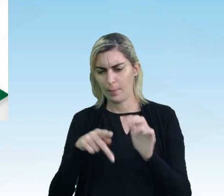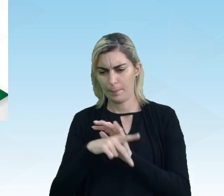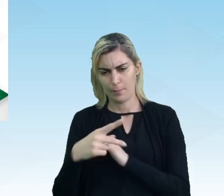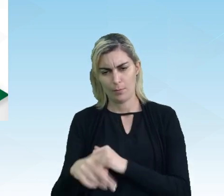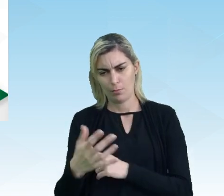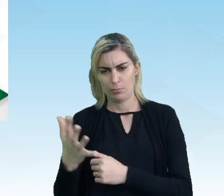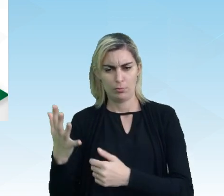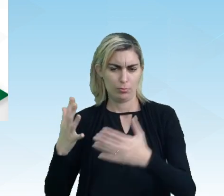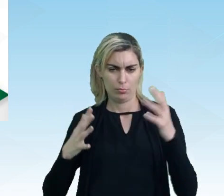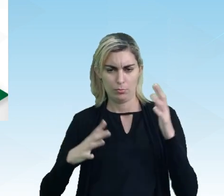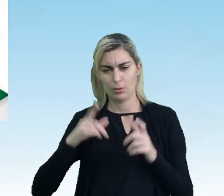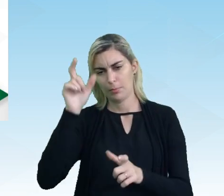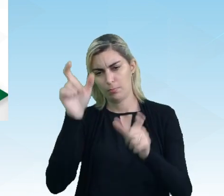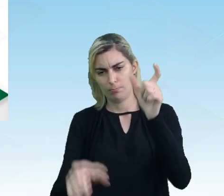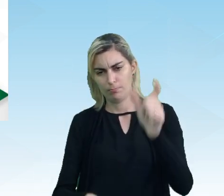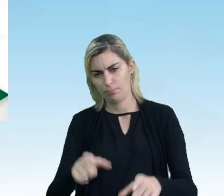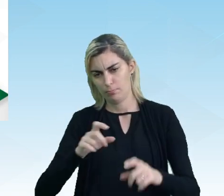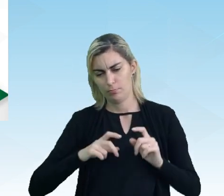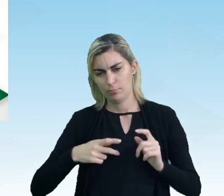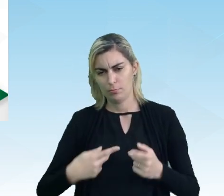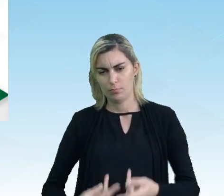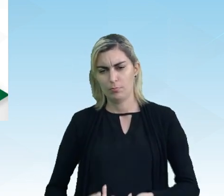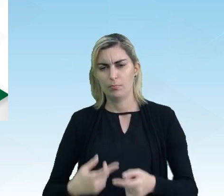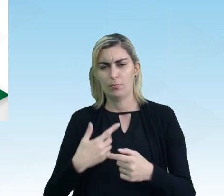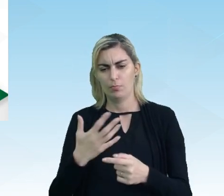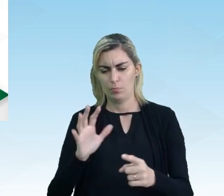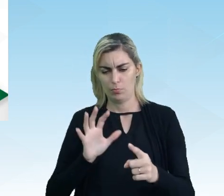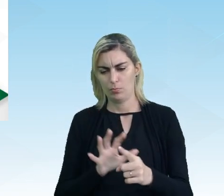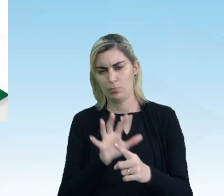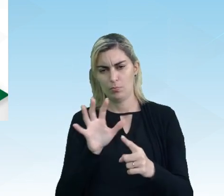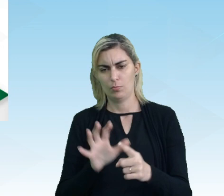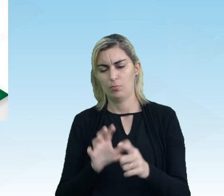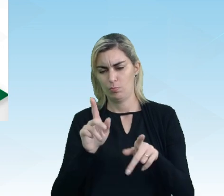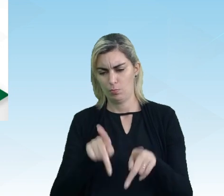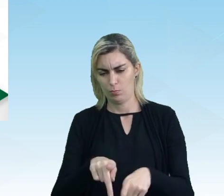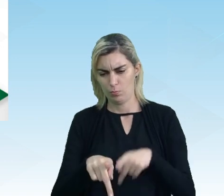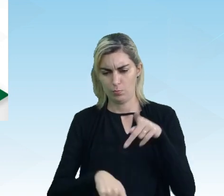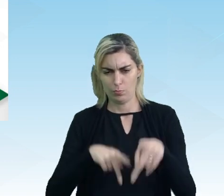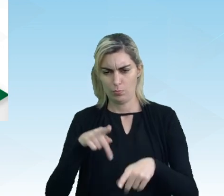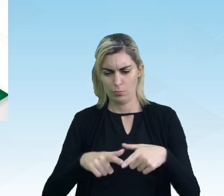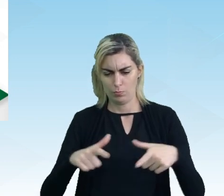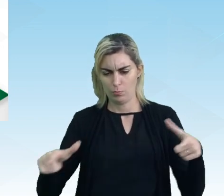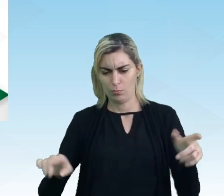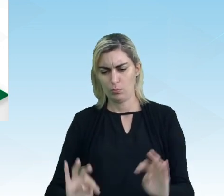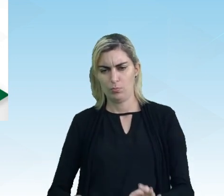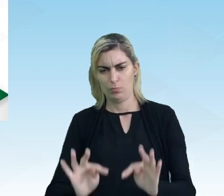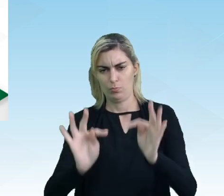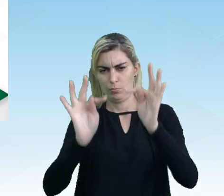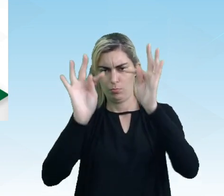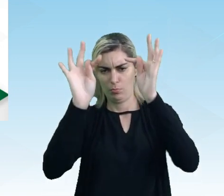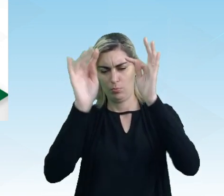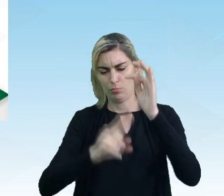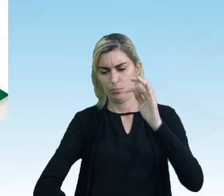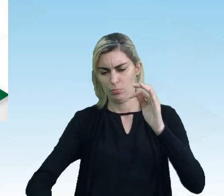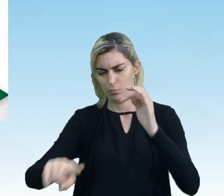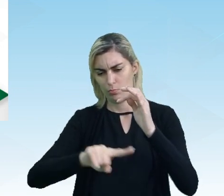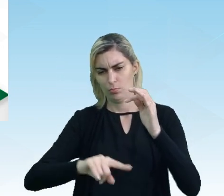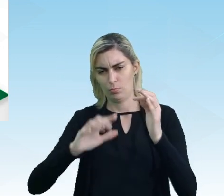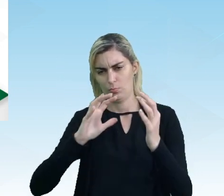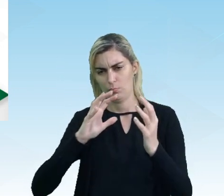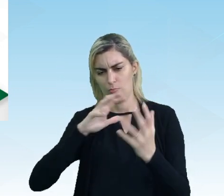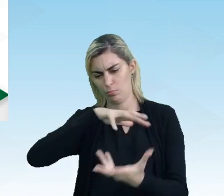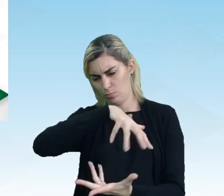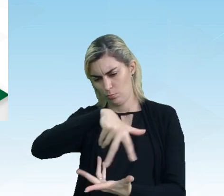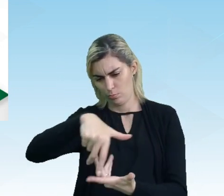ambiente como dos seres humanos. Devido às pressões populacionais e de tecnologia, o nosso meio ambiente